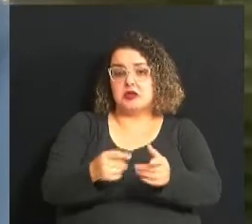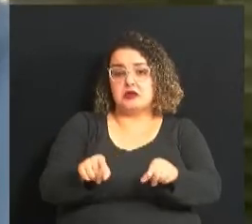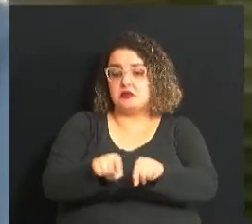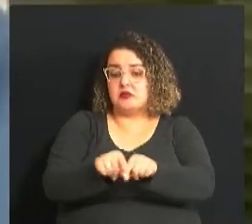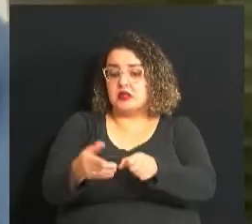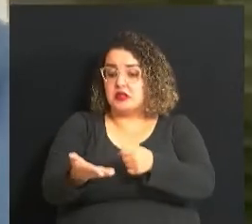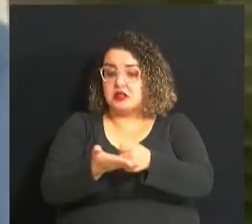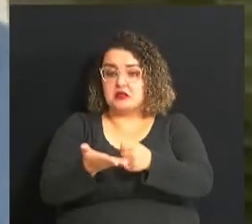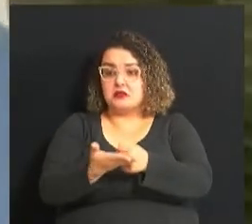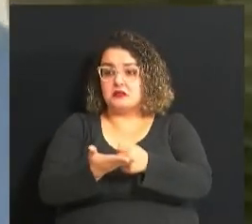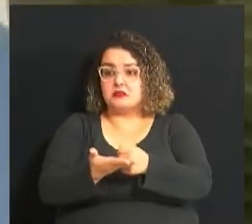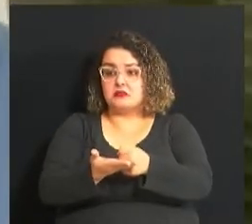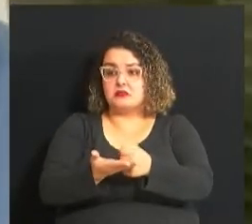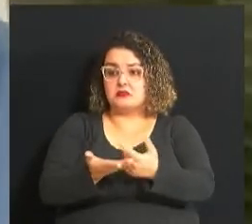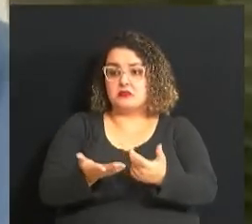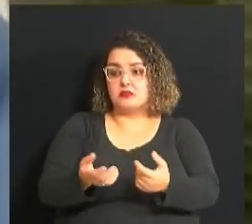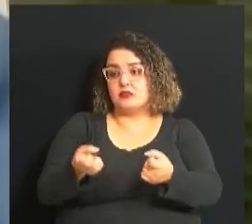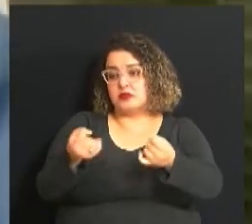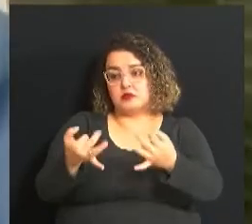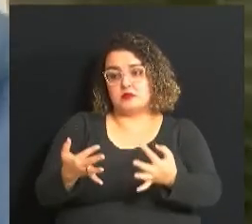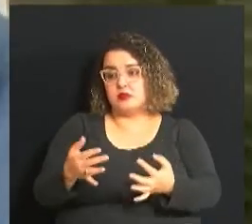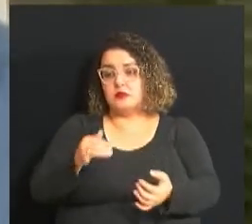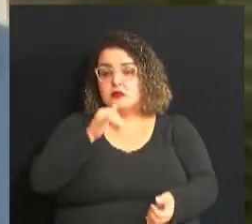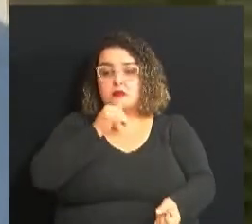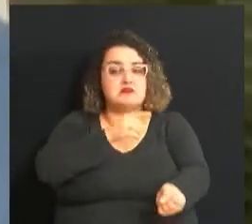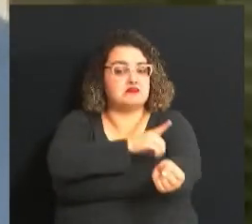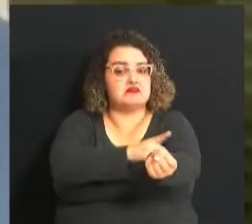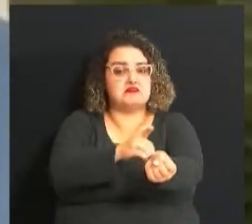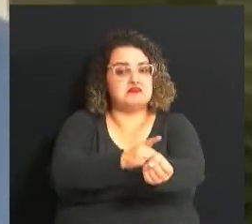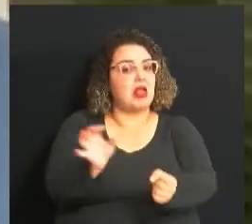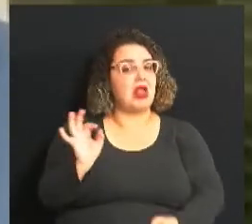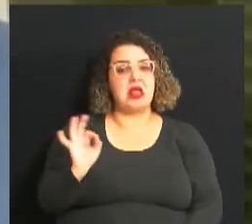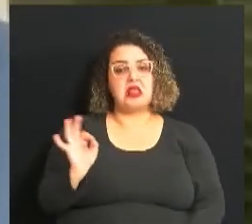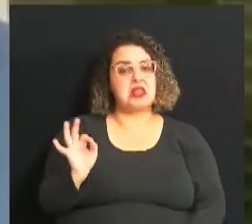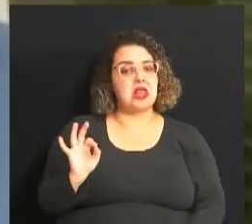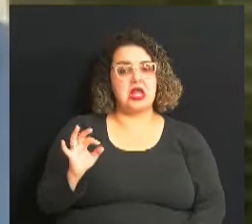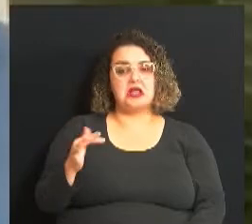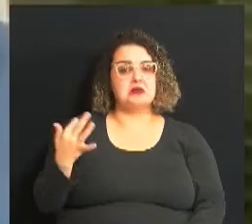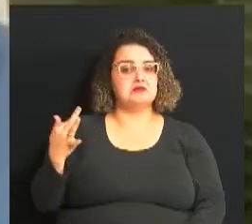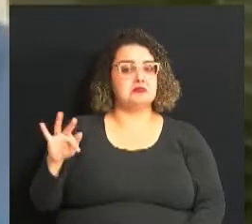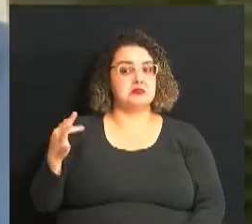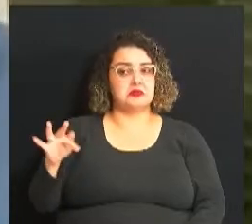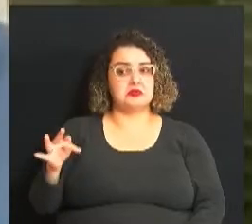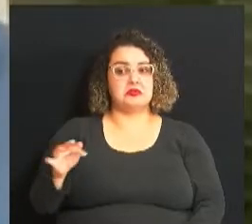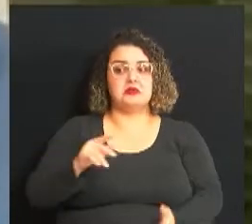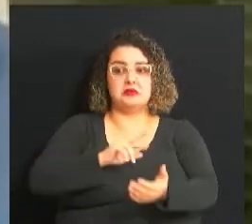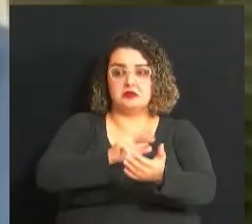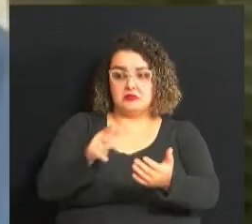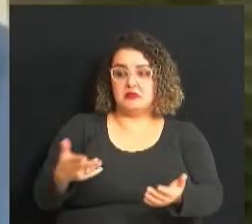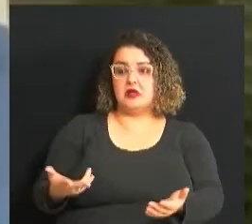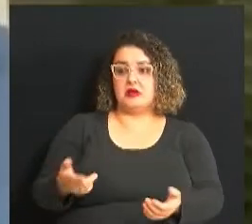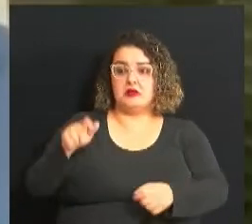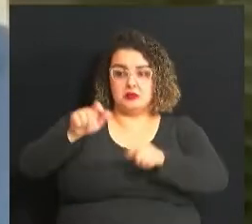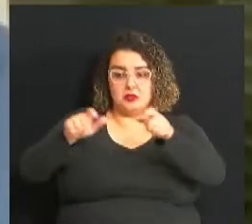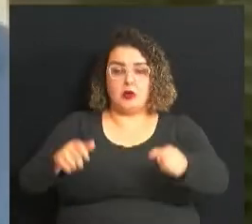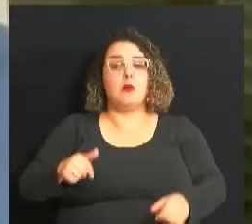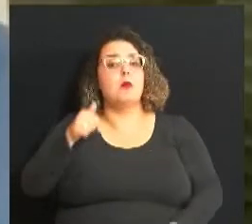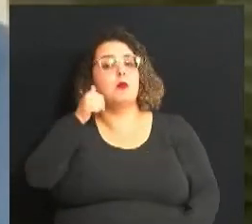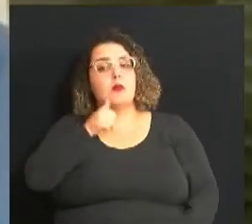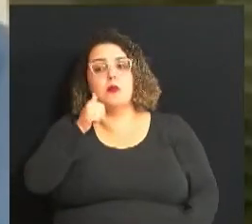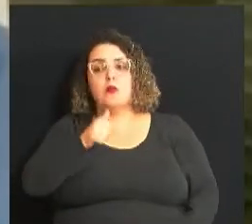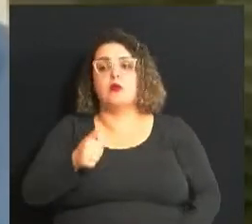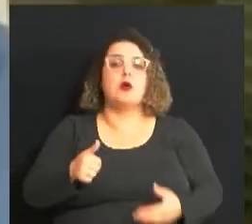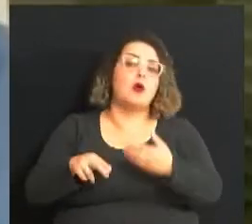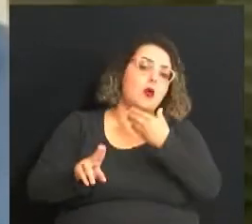Eu te explico algumas. Por exemplo, o diabetes não causa nenhuma dor. Tem muitos indivíduos, sejam mulheres ou homens, que só vão